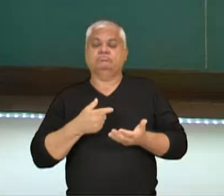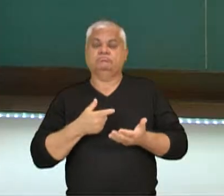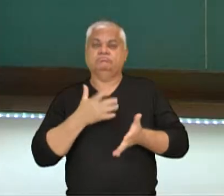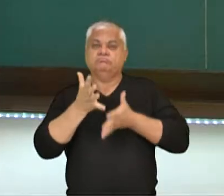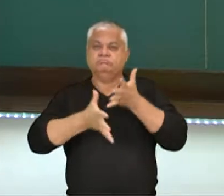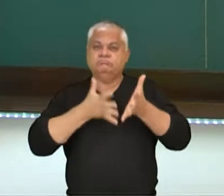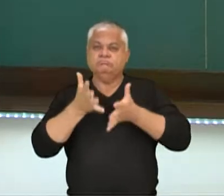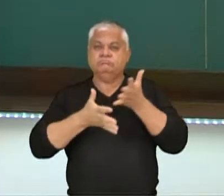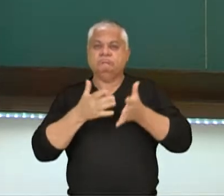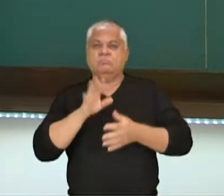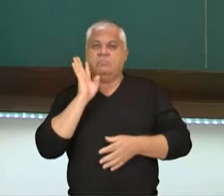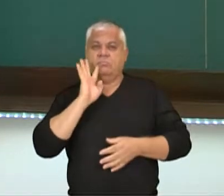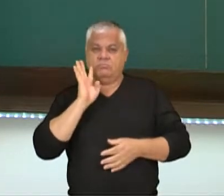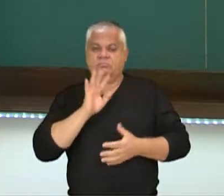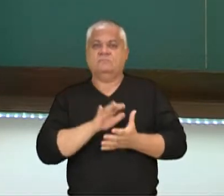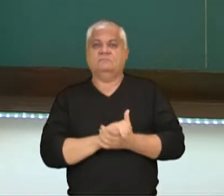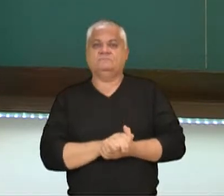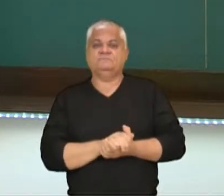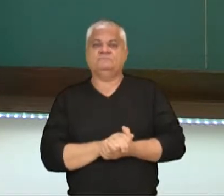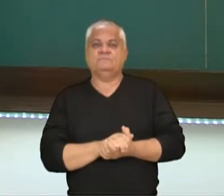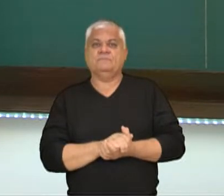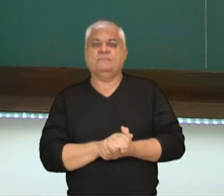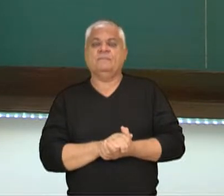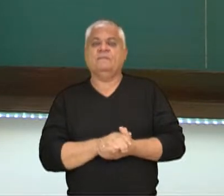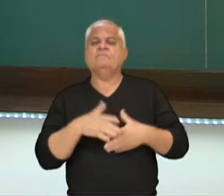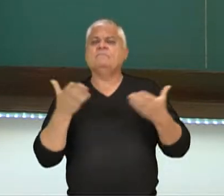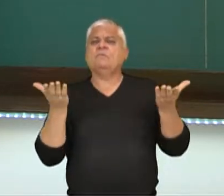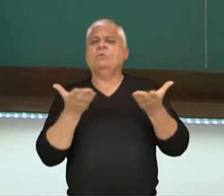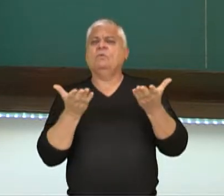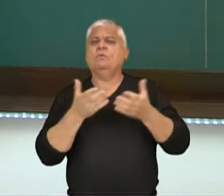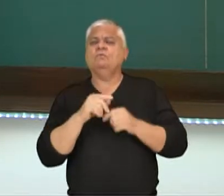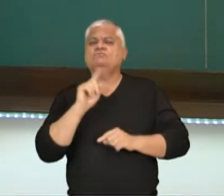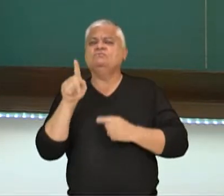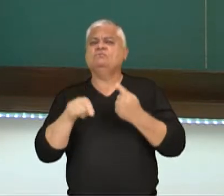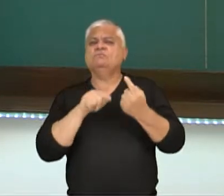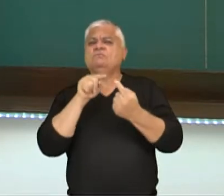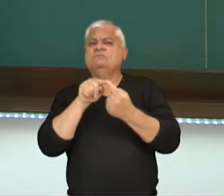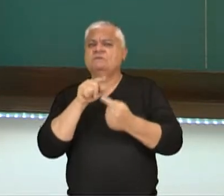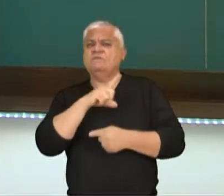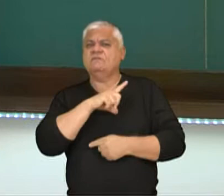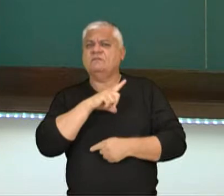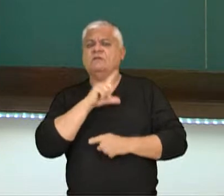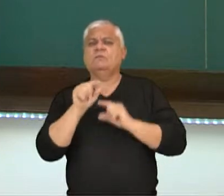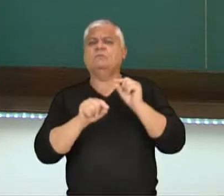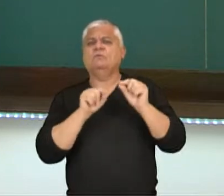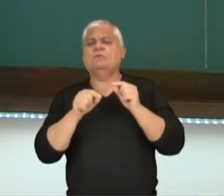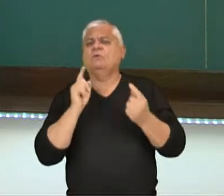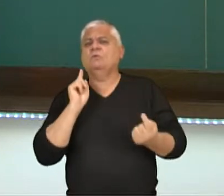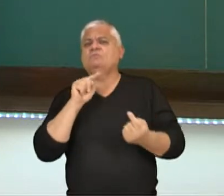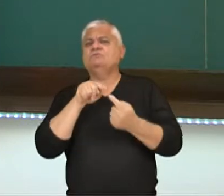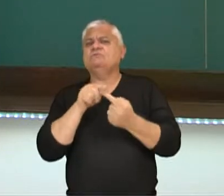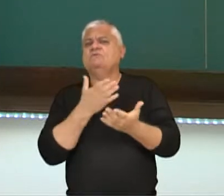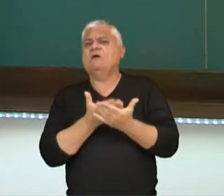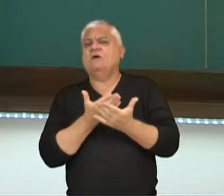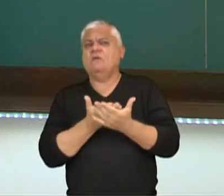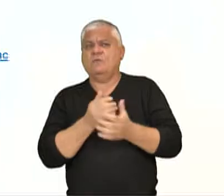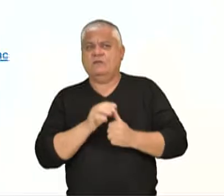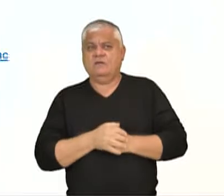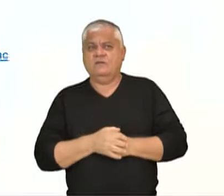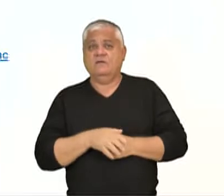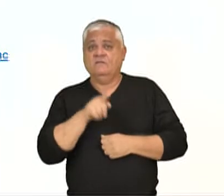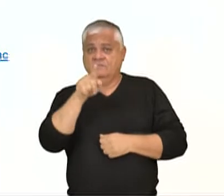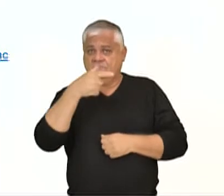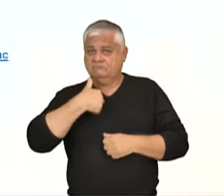bacana para você. Na aula de hoje nós temos um grande objetivo, né? Qual é o objetivo da aula de hoje? É que